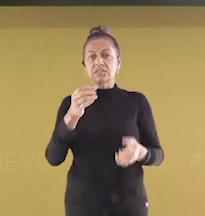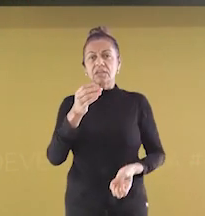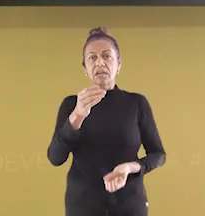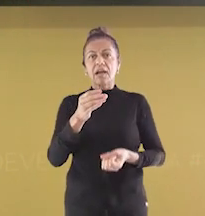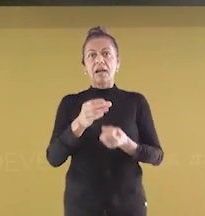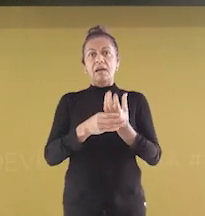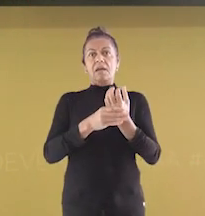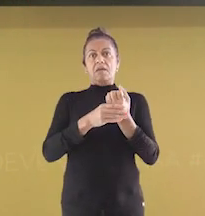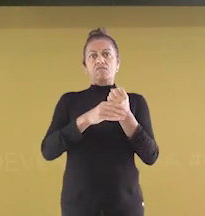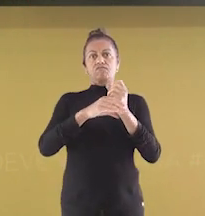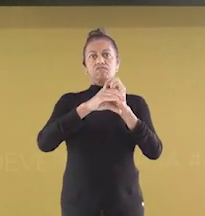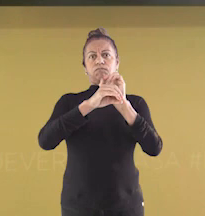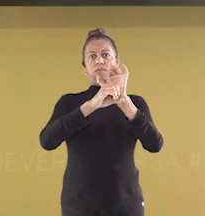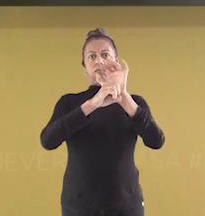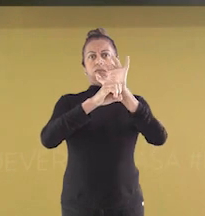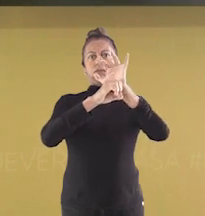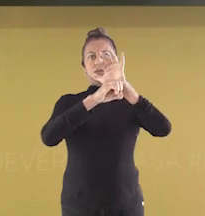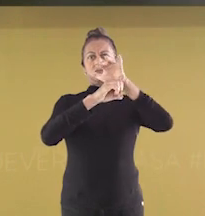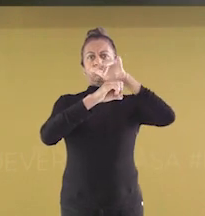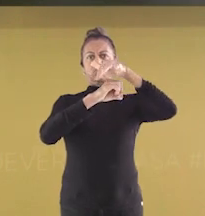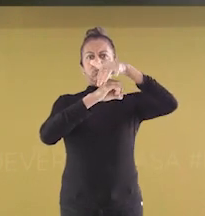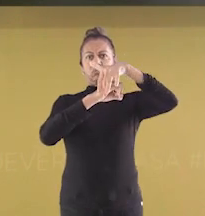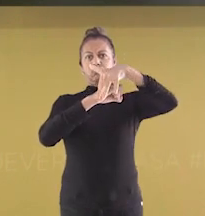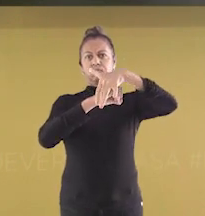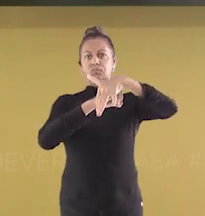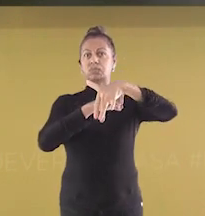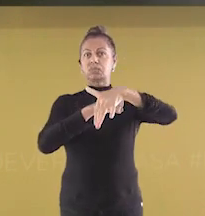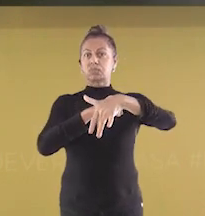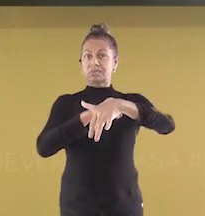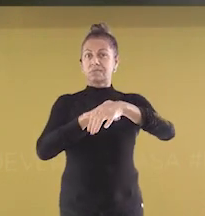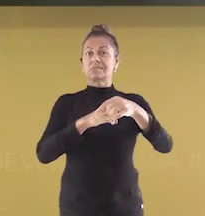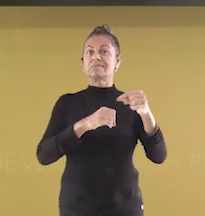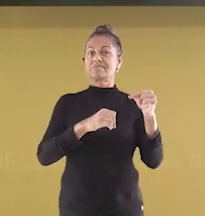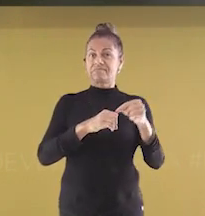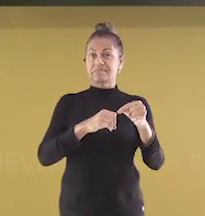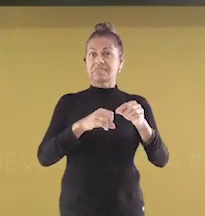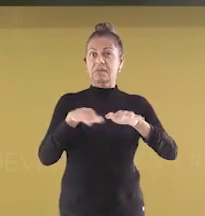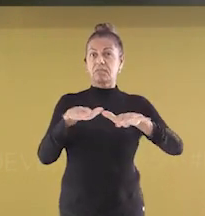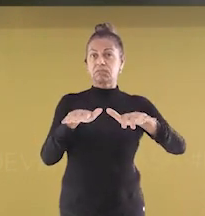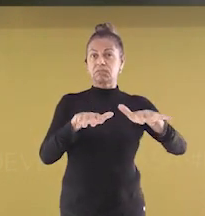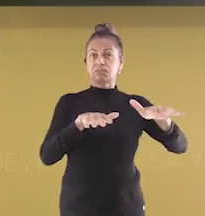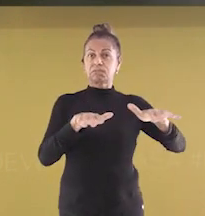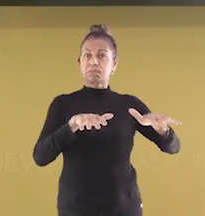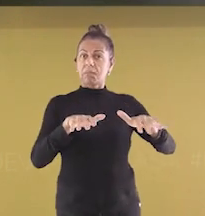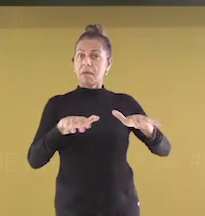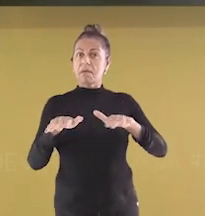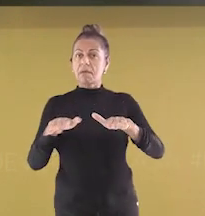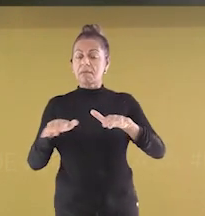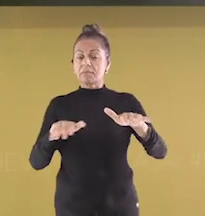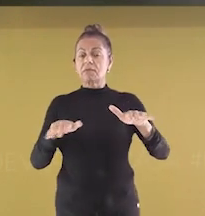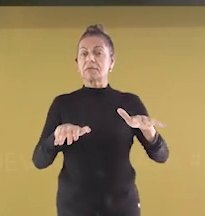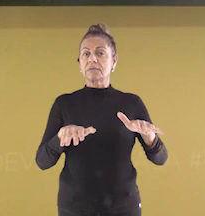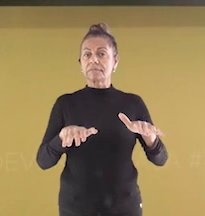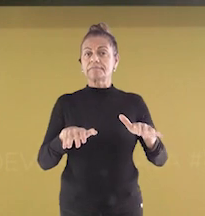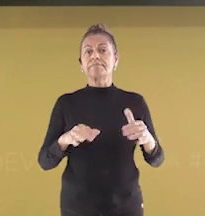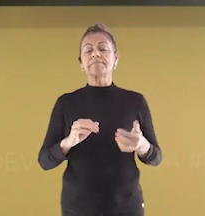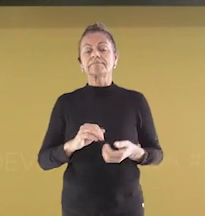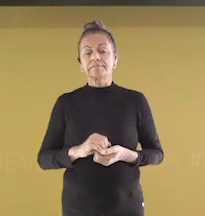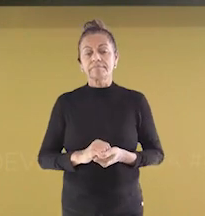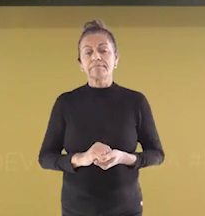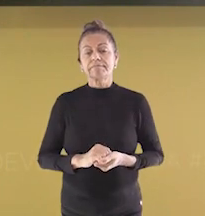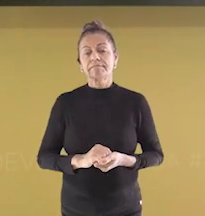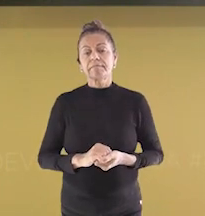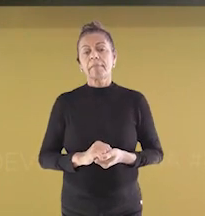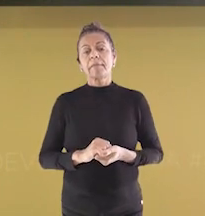energia, acionando então o vulcão. A intensidade da erupção vulcânica pode então provocar tremores